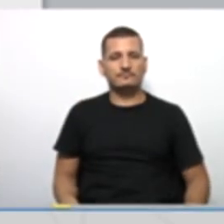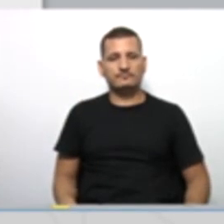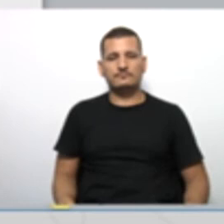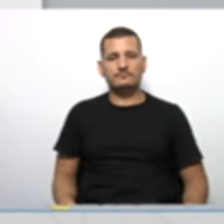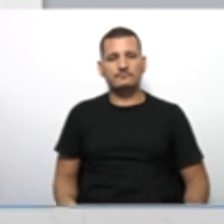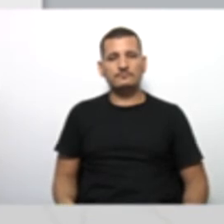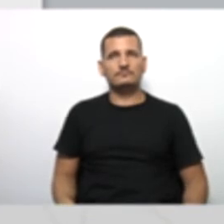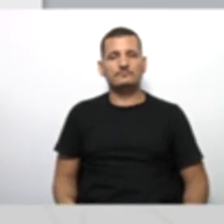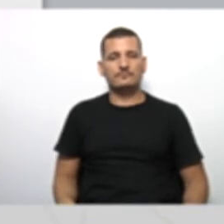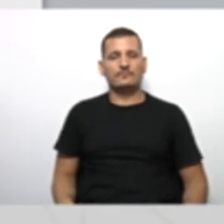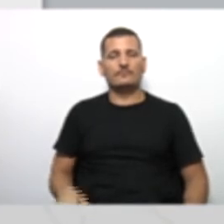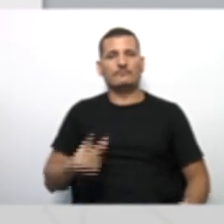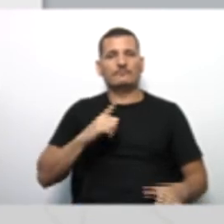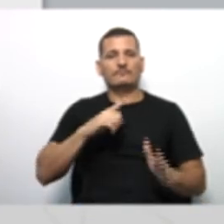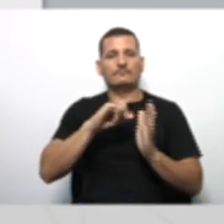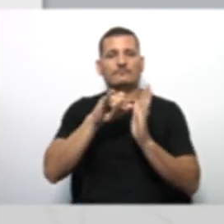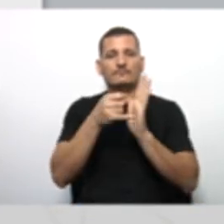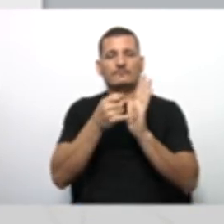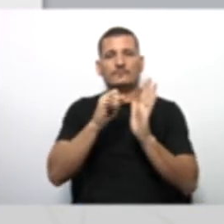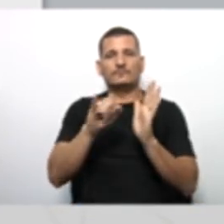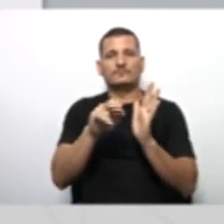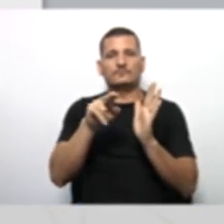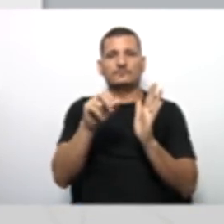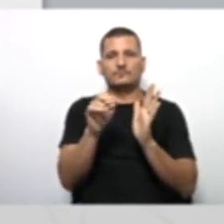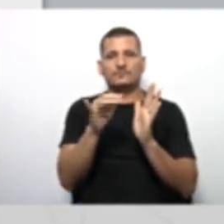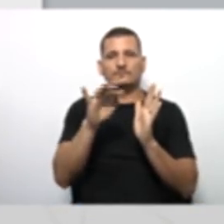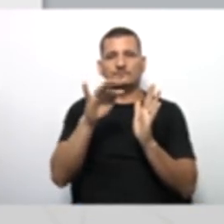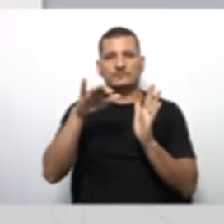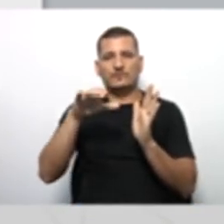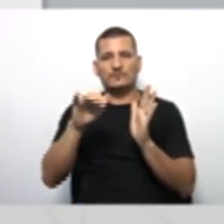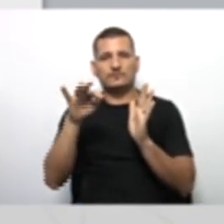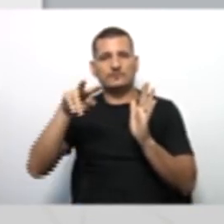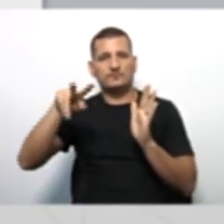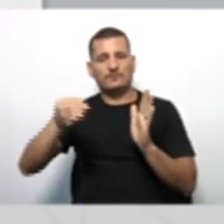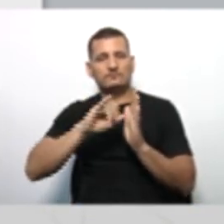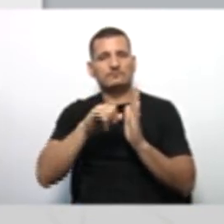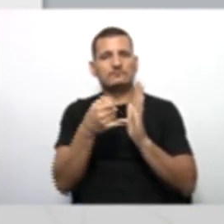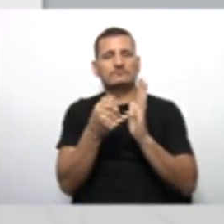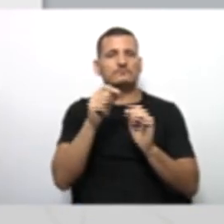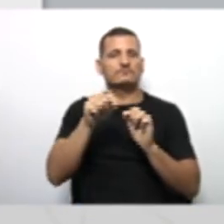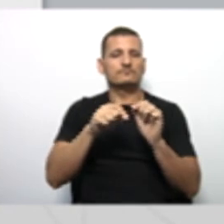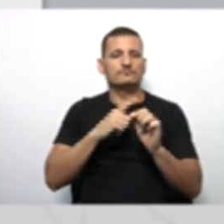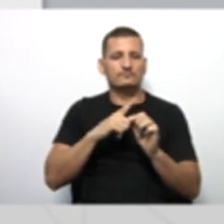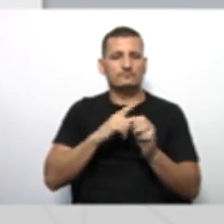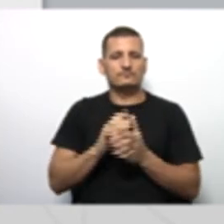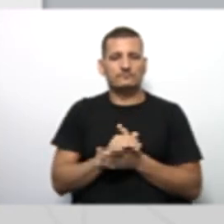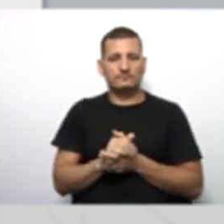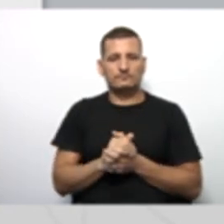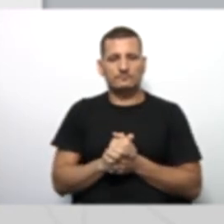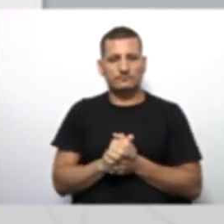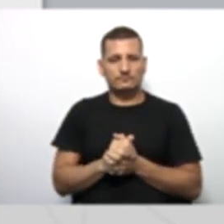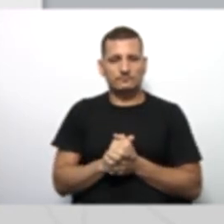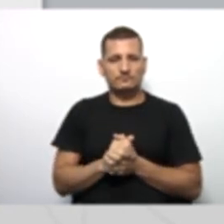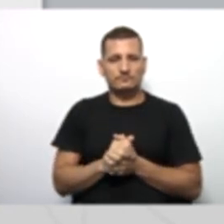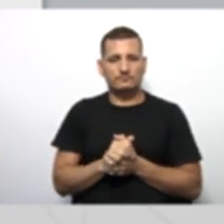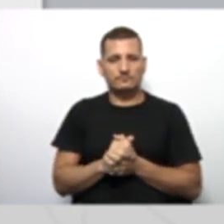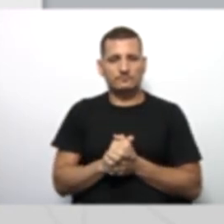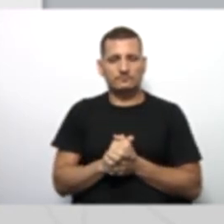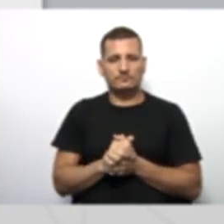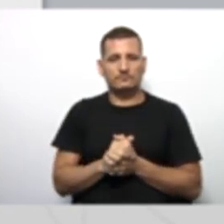quadro, para que vocês possam estar fazendo através de post-its ou simplesmente